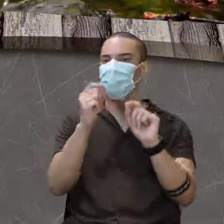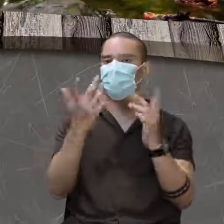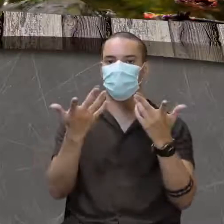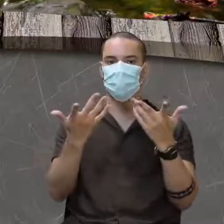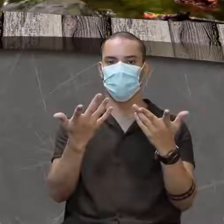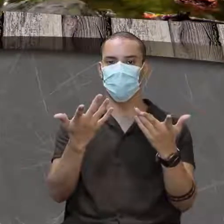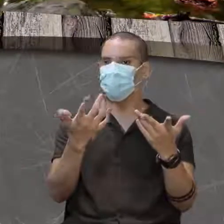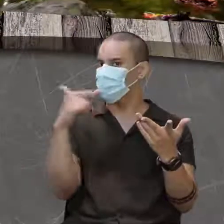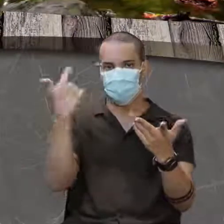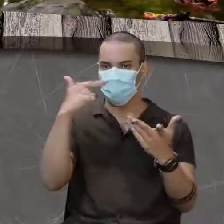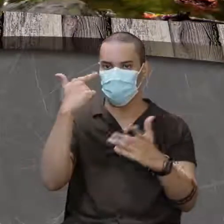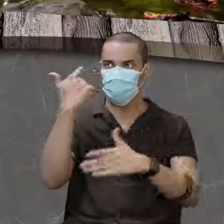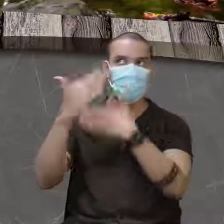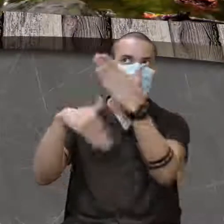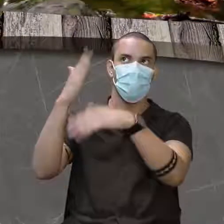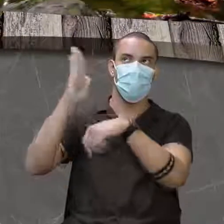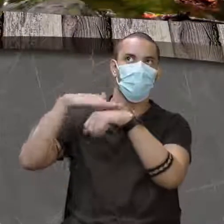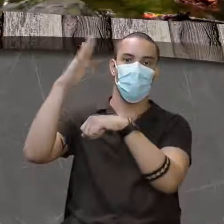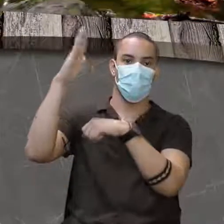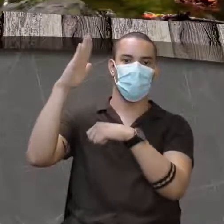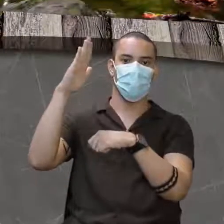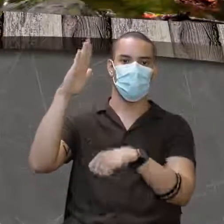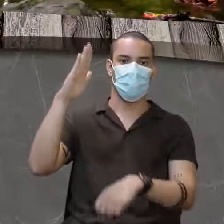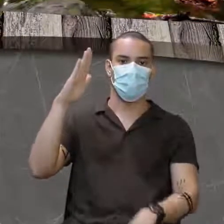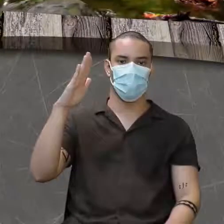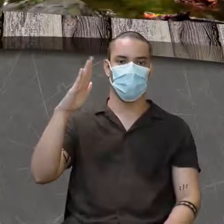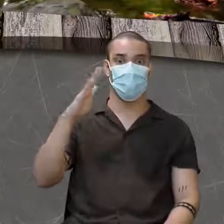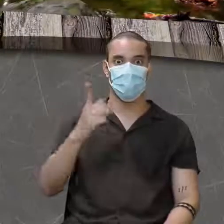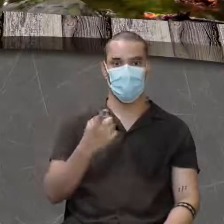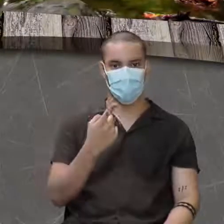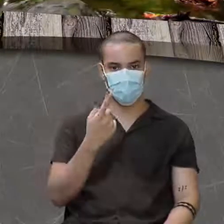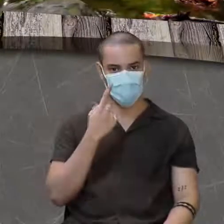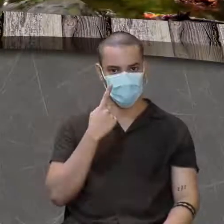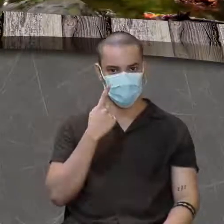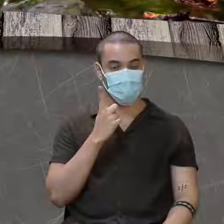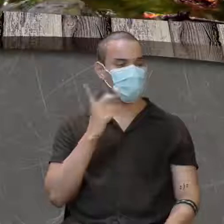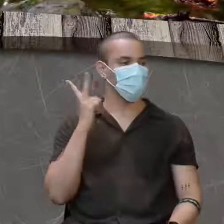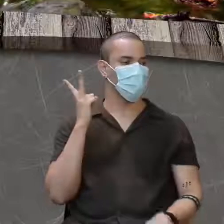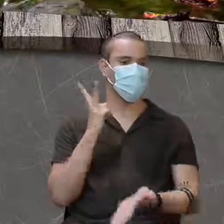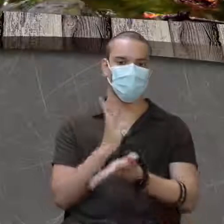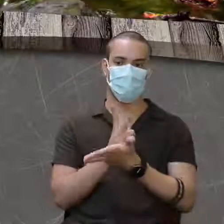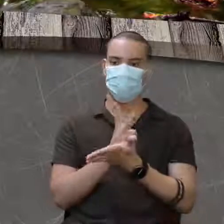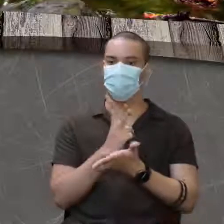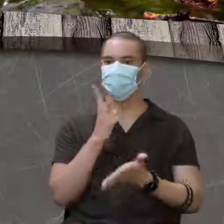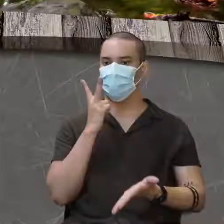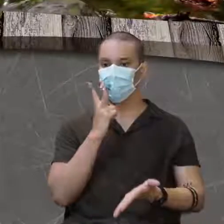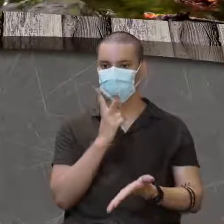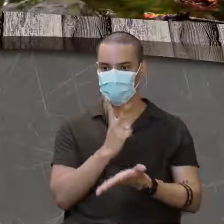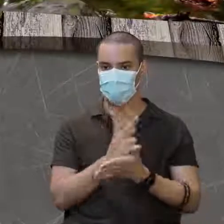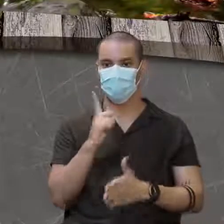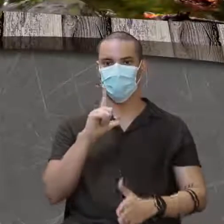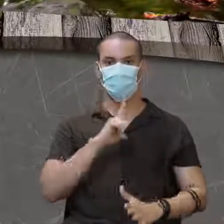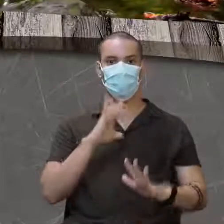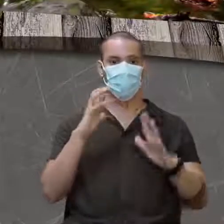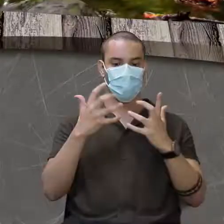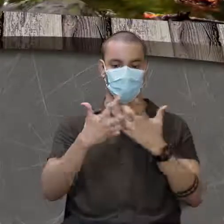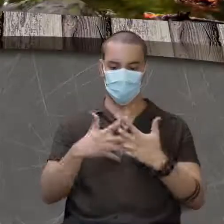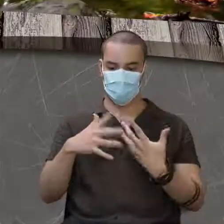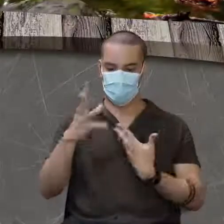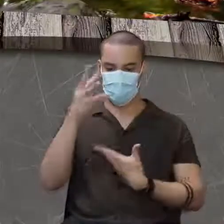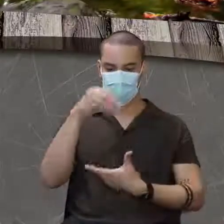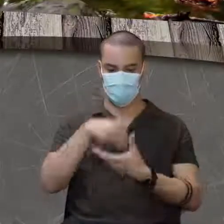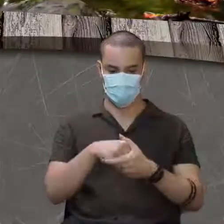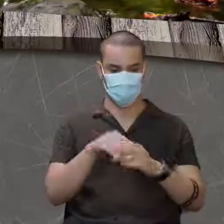ela não desenvolve mais? Meus amores, sempre vai ter algum fator